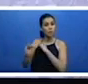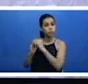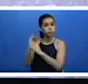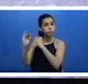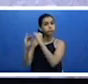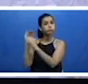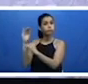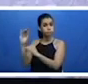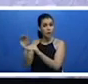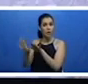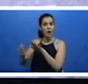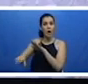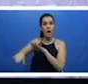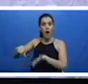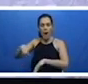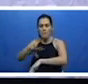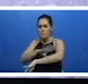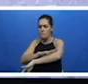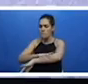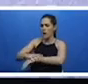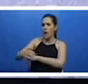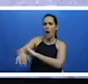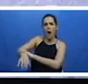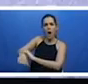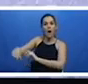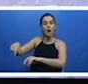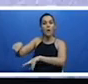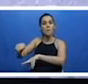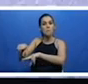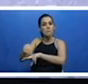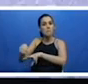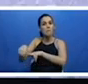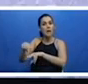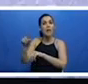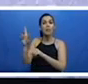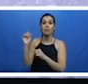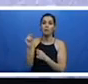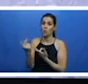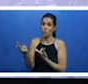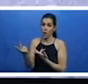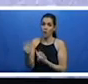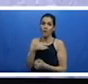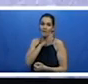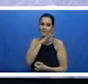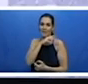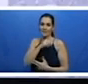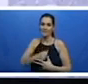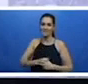às pernas ou braços atuais dos seres humanos ou patas dos demais animais.